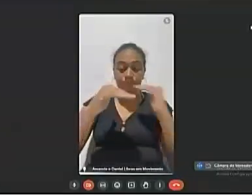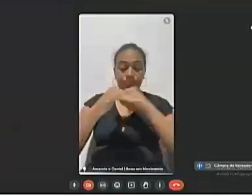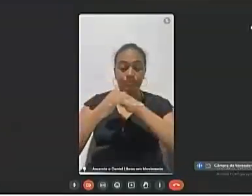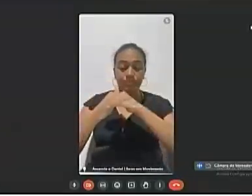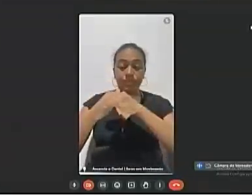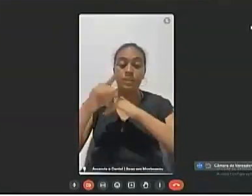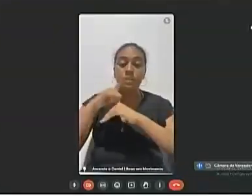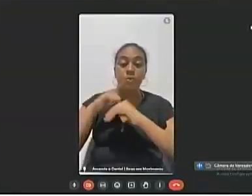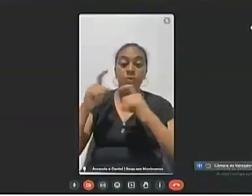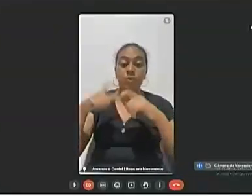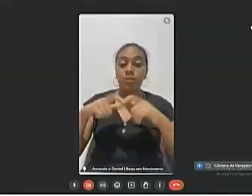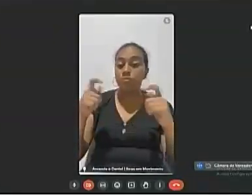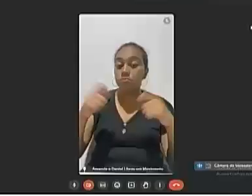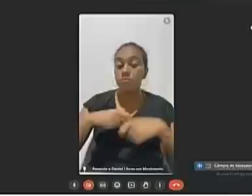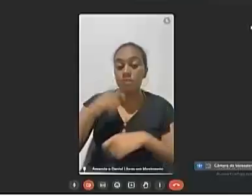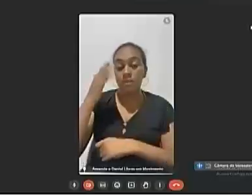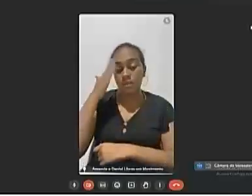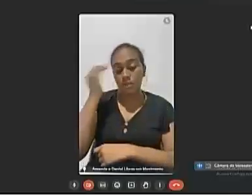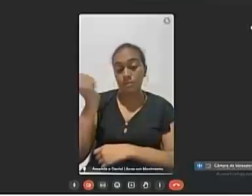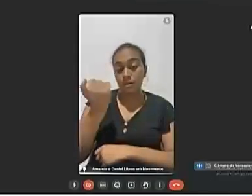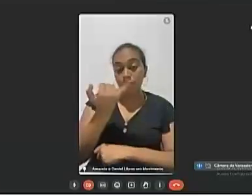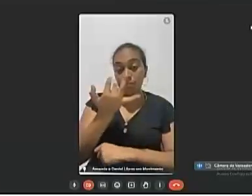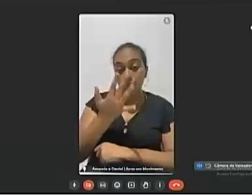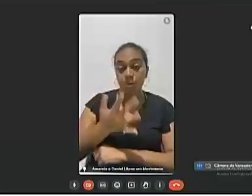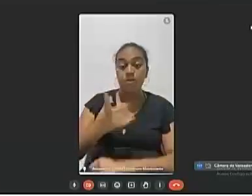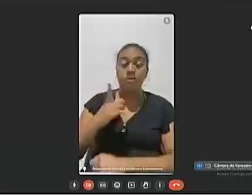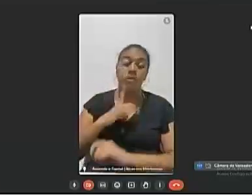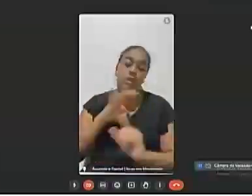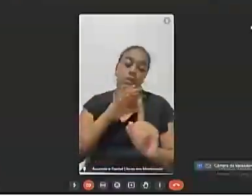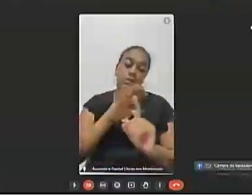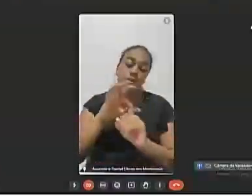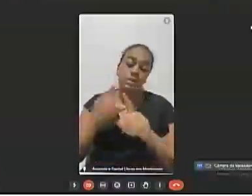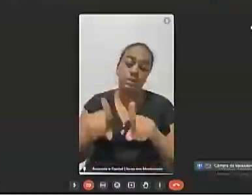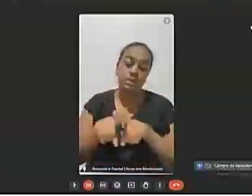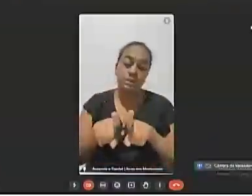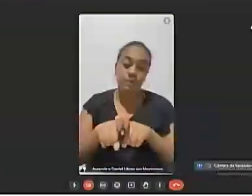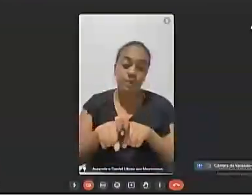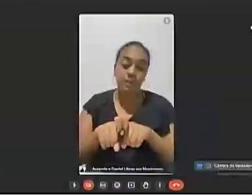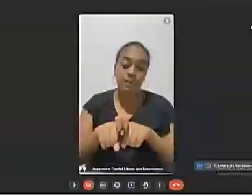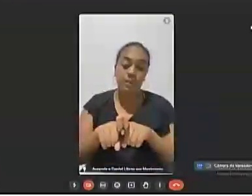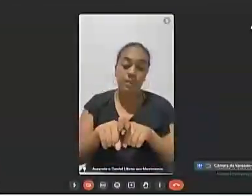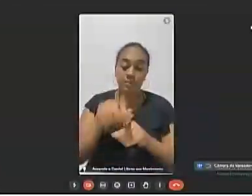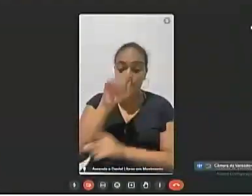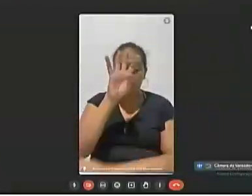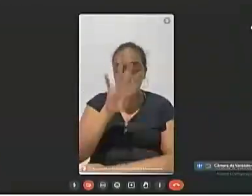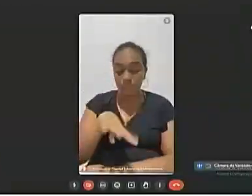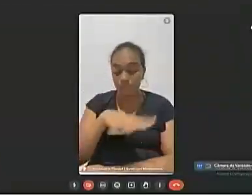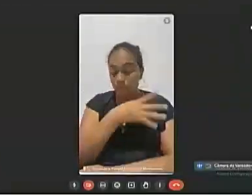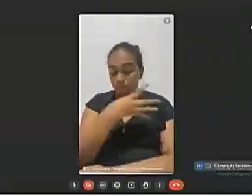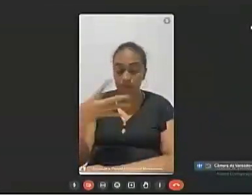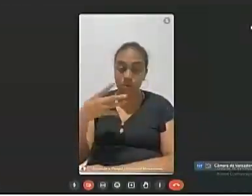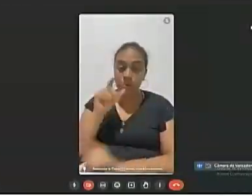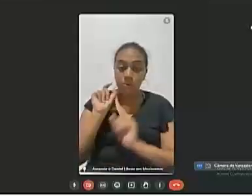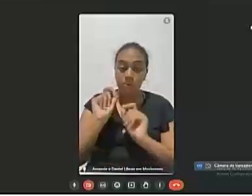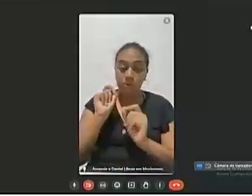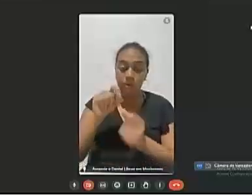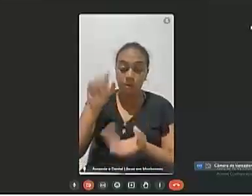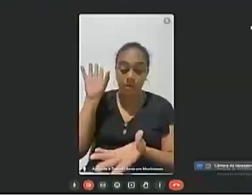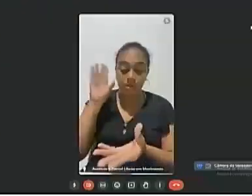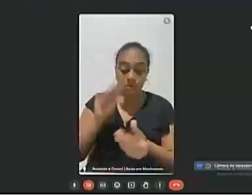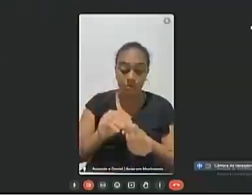pilares hipoteticamente para saber quanto que os aterros influenciavam. E essa tabelinha aqui, ó, ela resume esse estudo aqui,